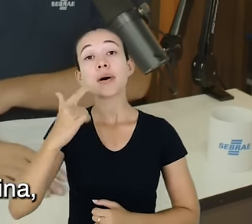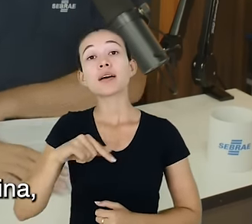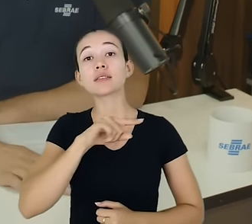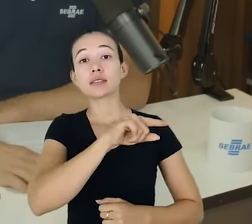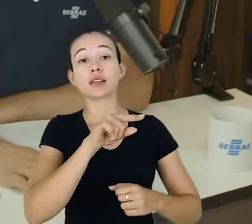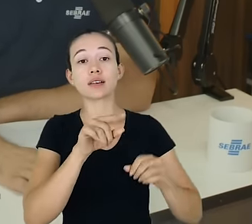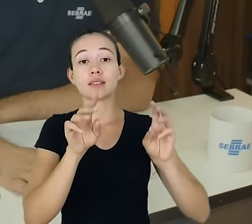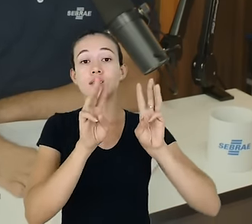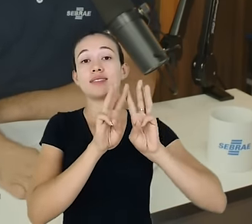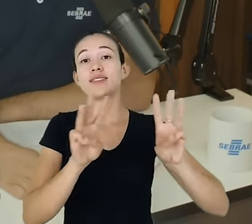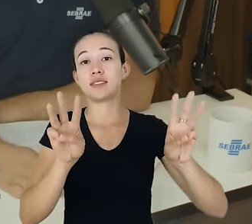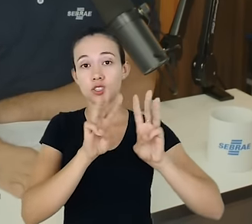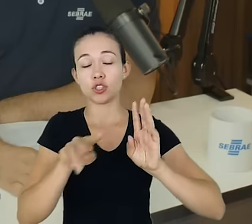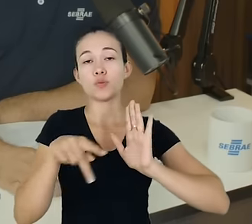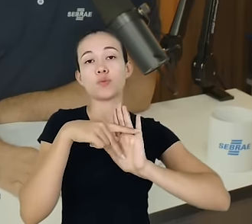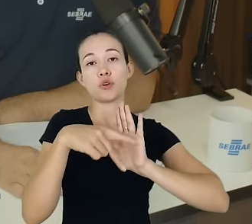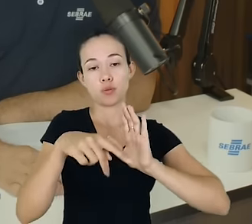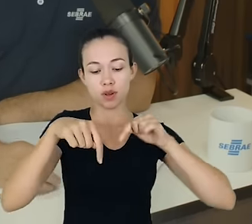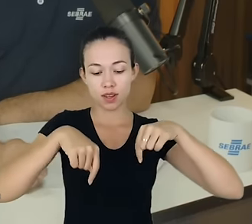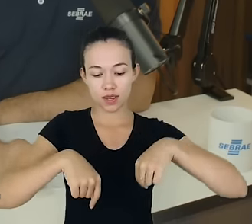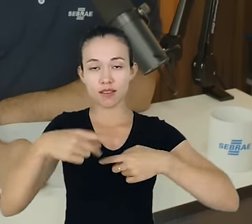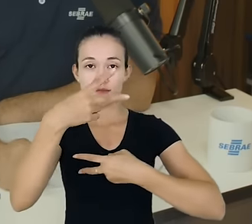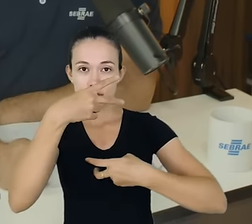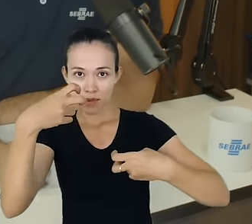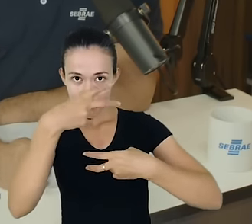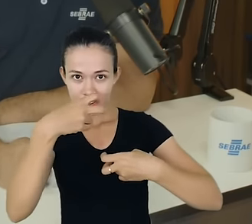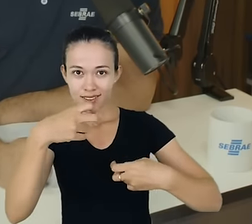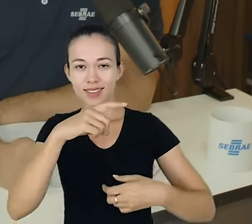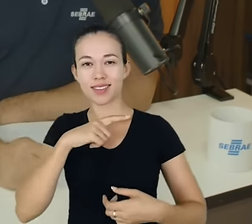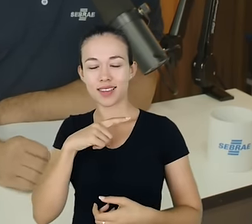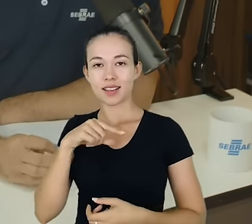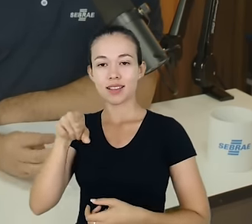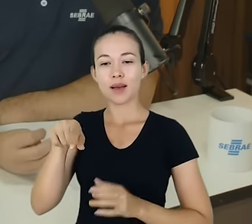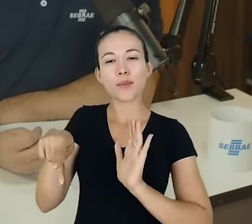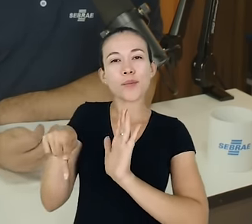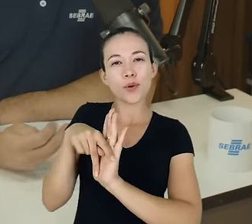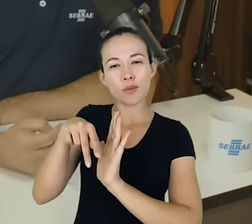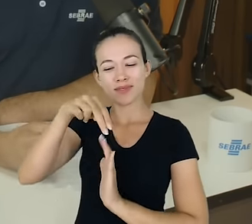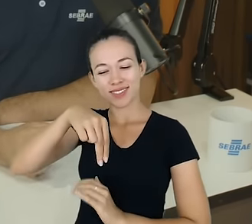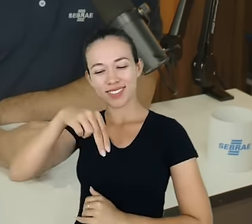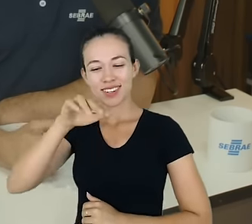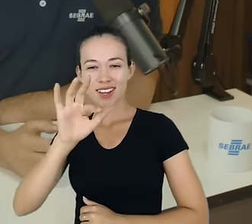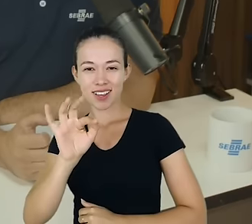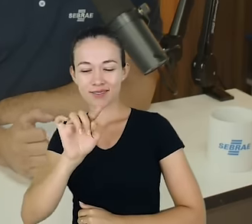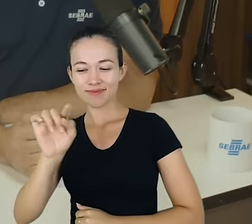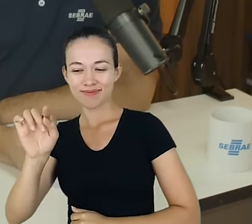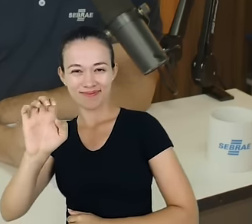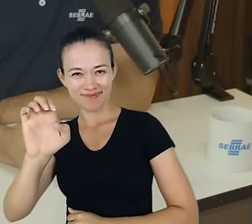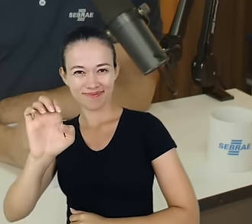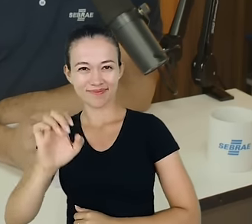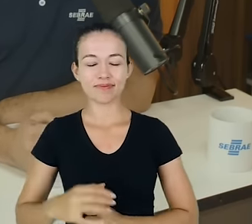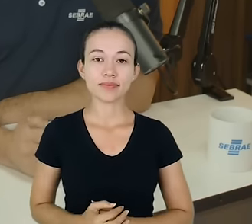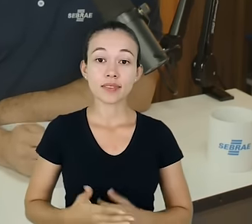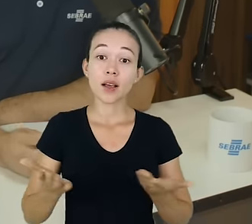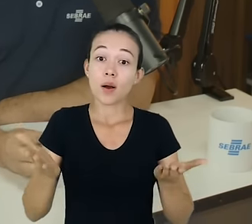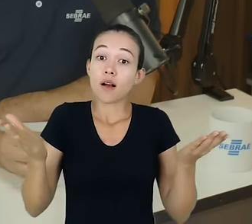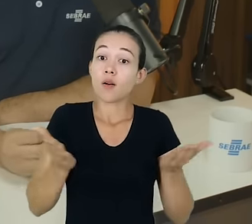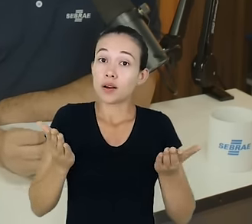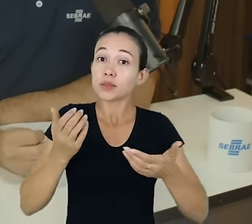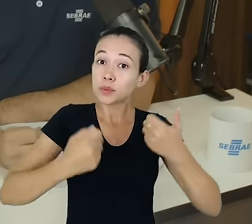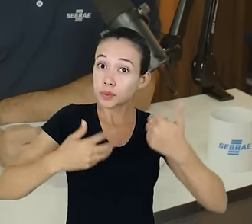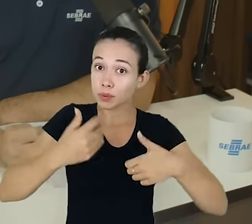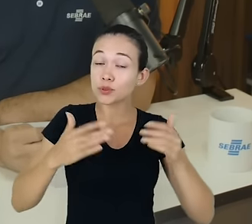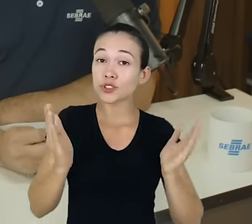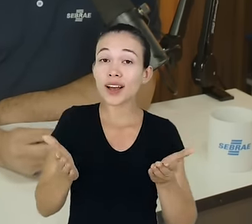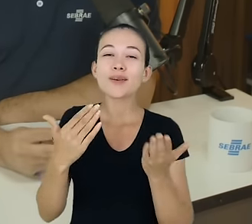página tá na página do cebra no portal da nota fiscal eletrônica Então agora que nós falamos tudo que é necessário né vamos ter um